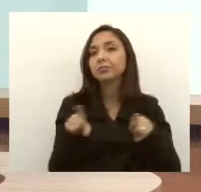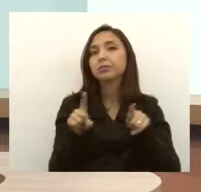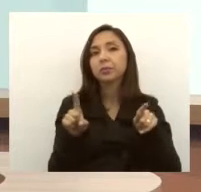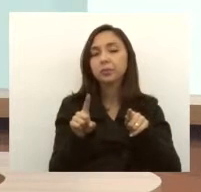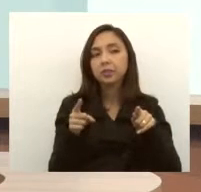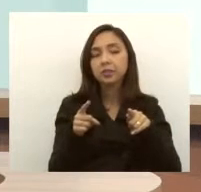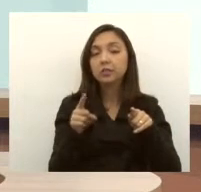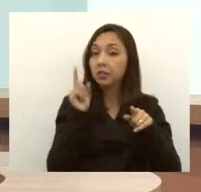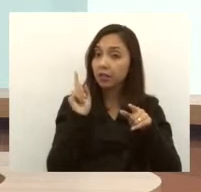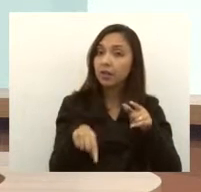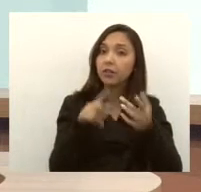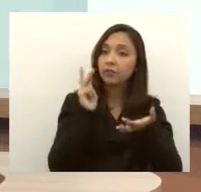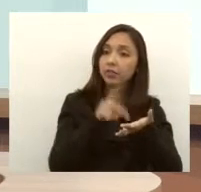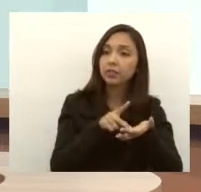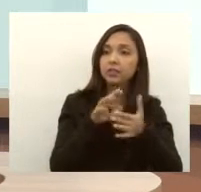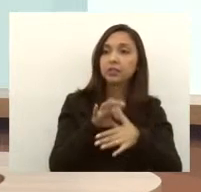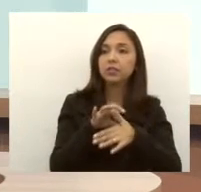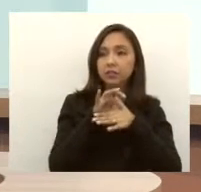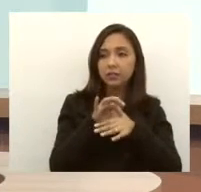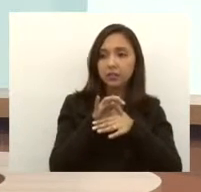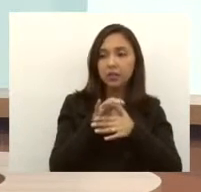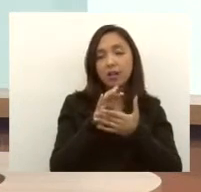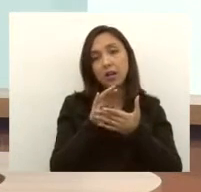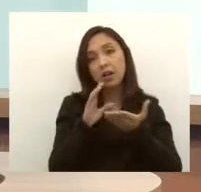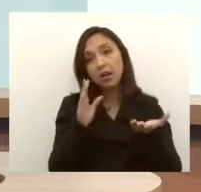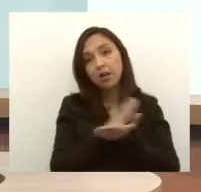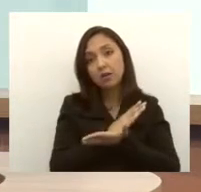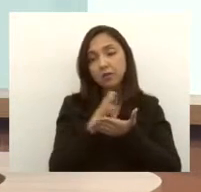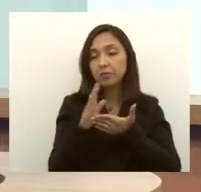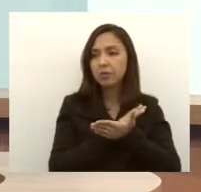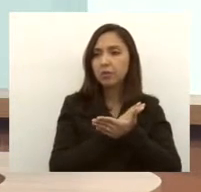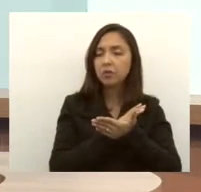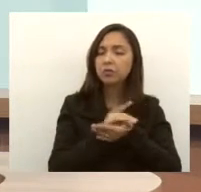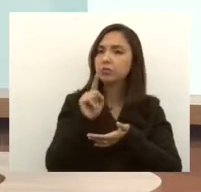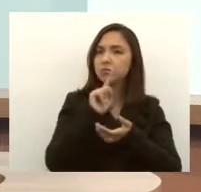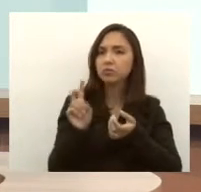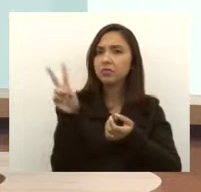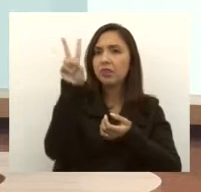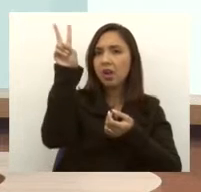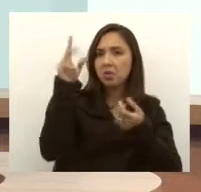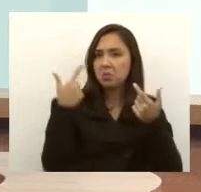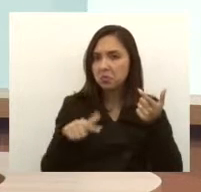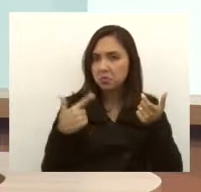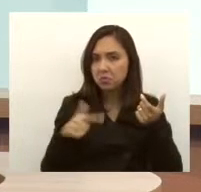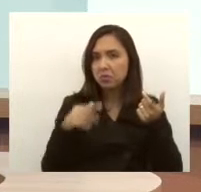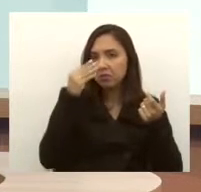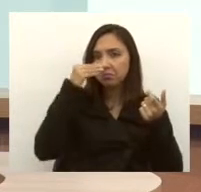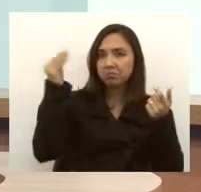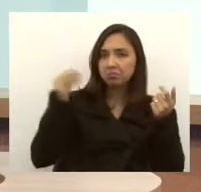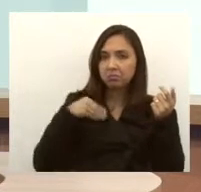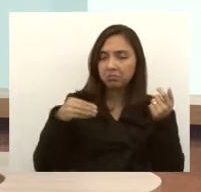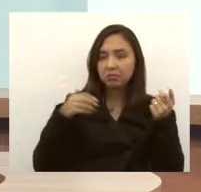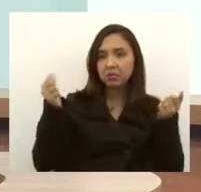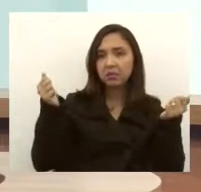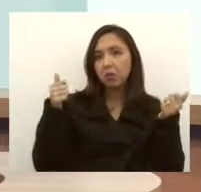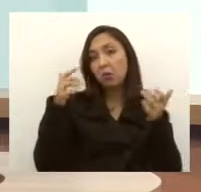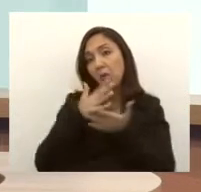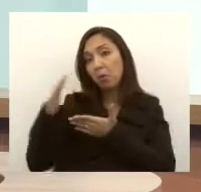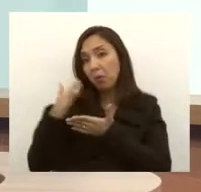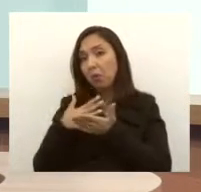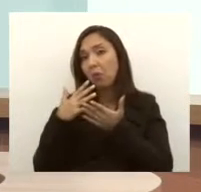é o verdadeiro líder. Agora, aqueles que não ou se valorizam, deixam-se levar